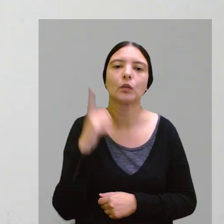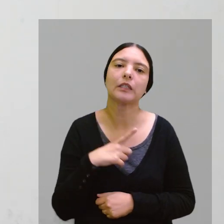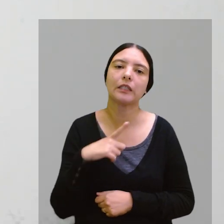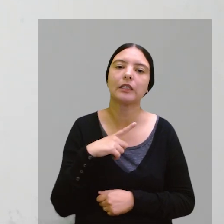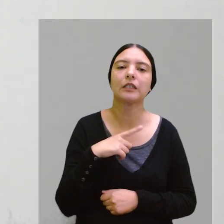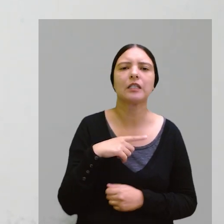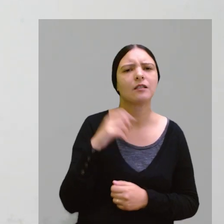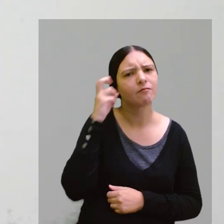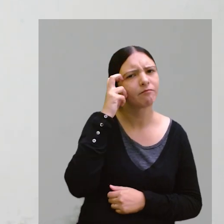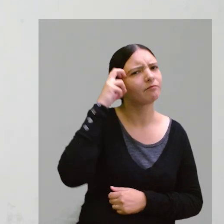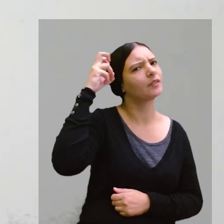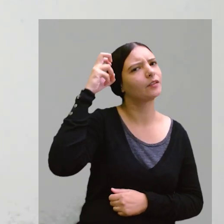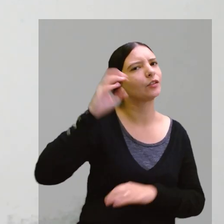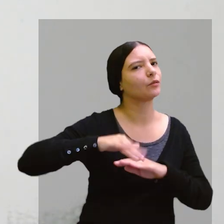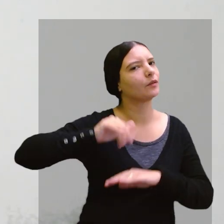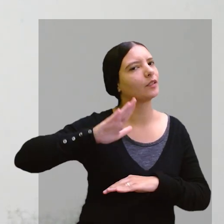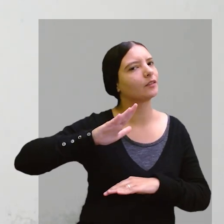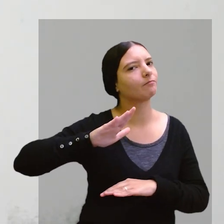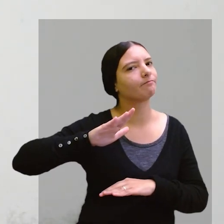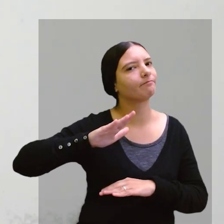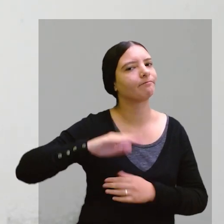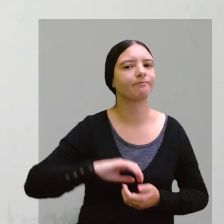que a pessoa é mais inteligente.